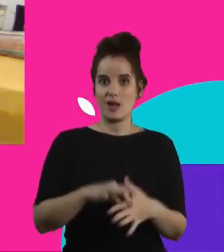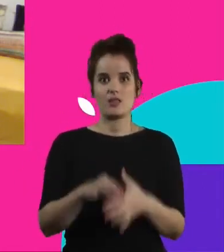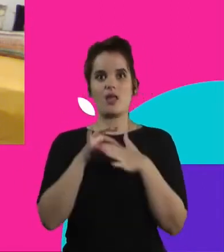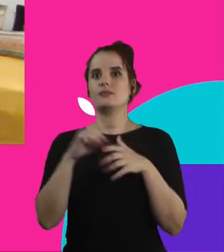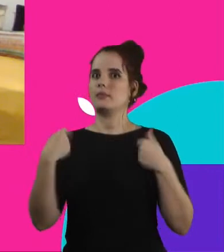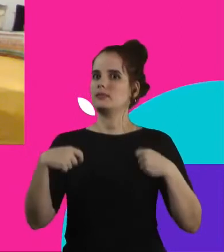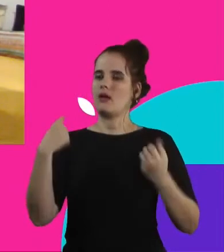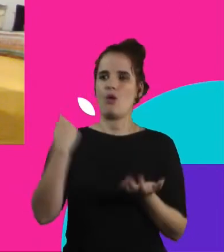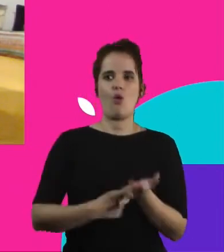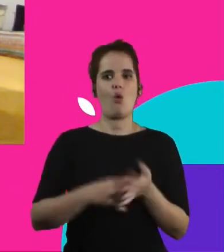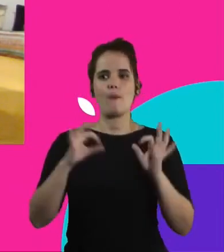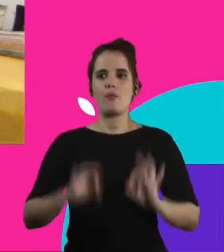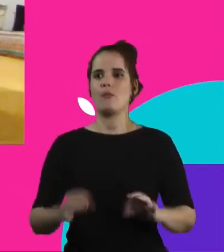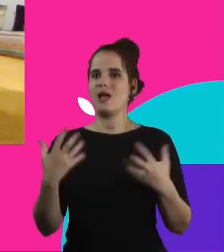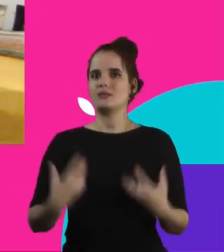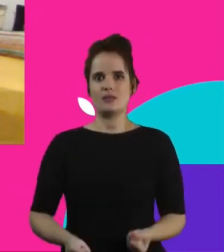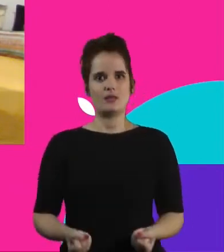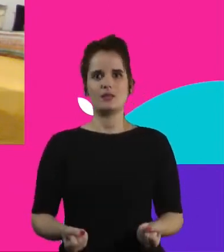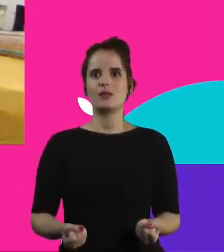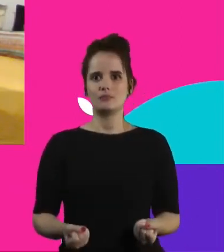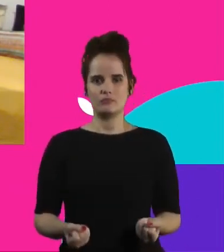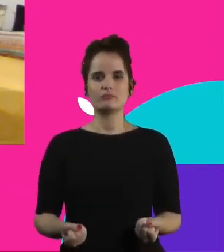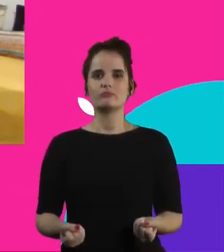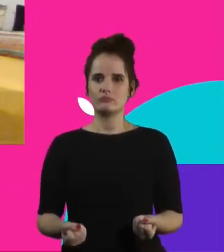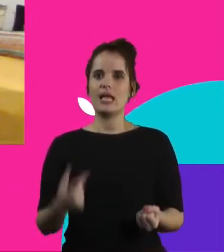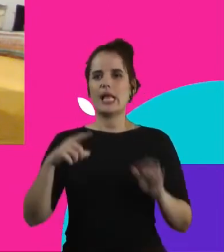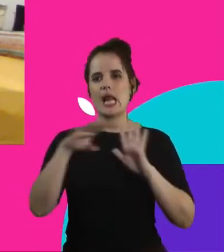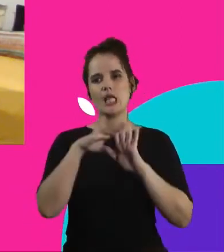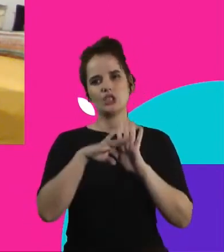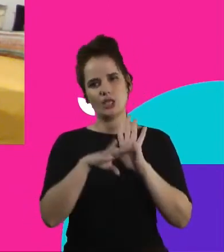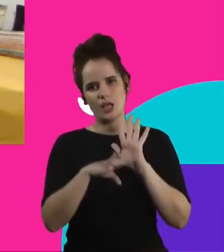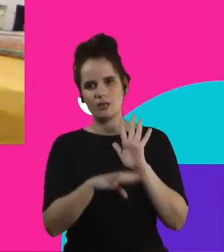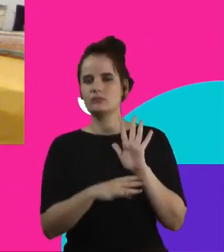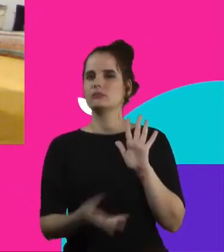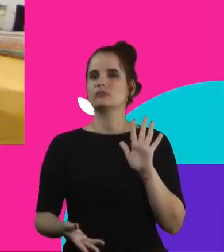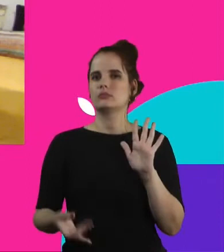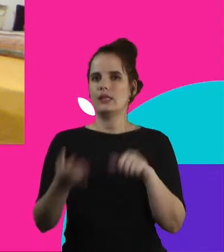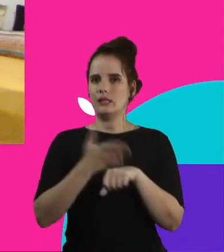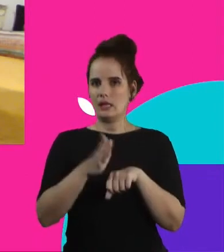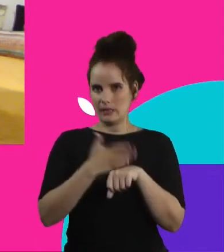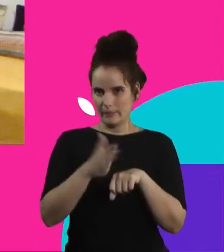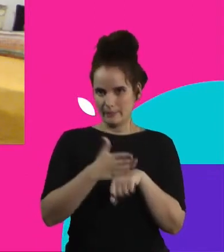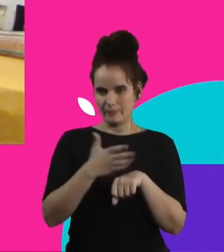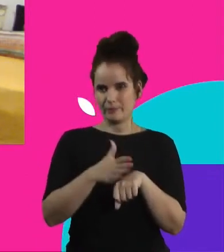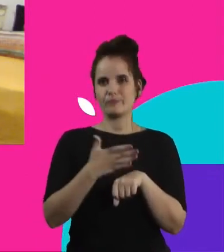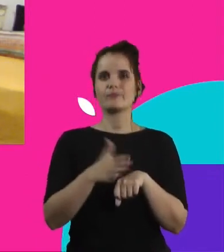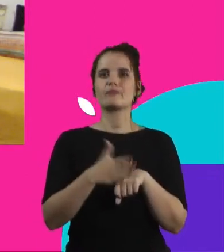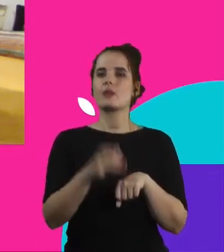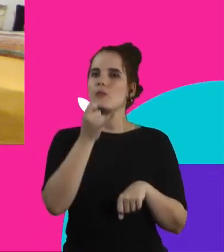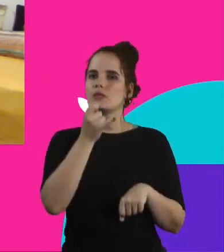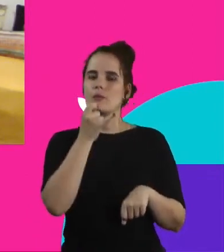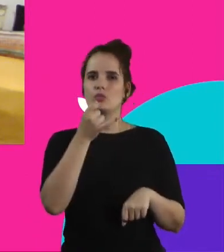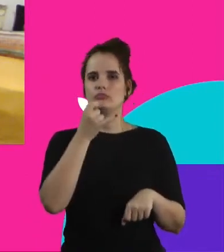comprometido também com essa agenda, né? Eu digo que, diante da lista de treinamentos que uma liderança precisa fazer, né, diversidade e